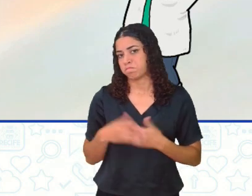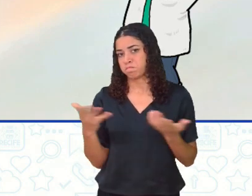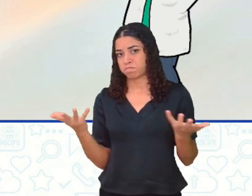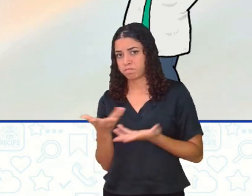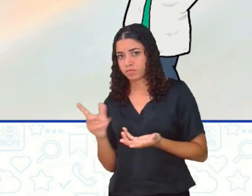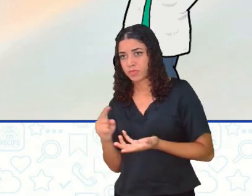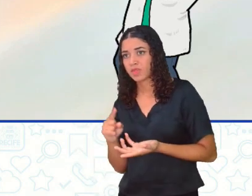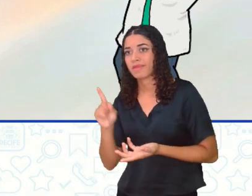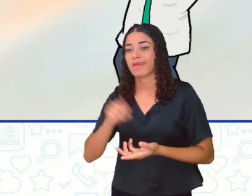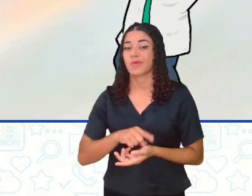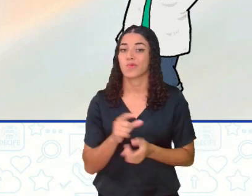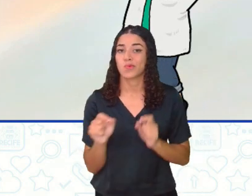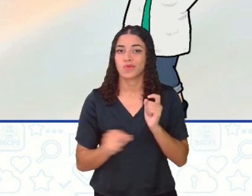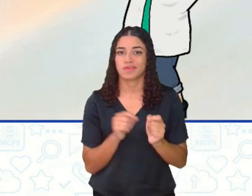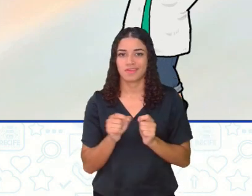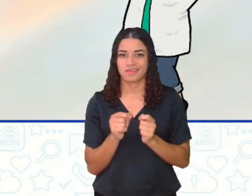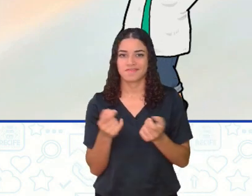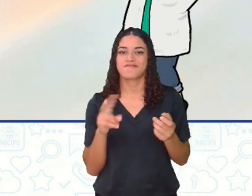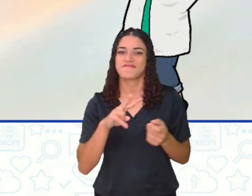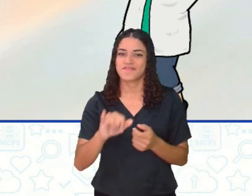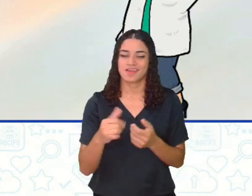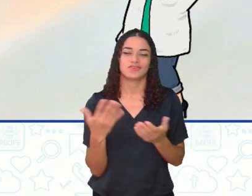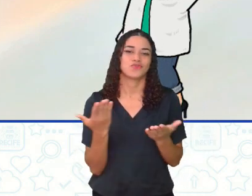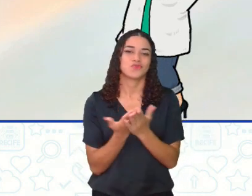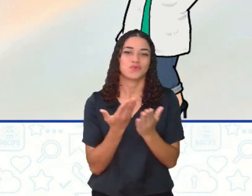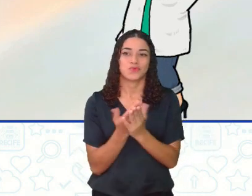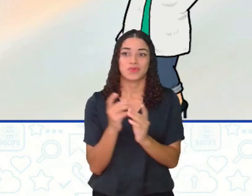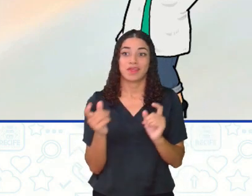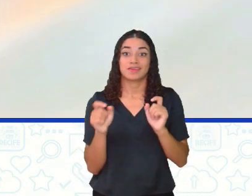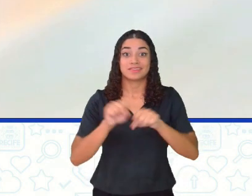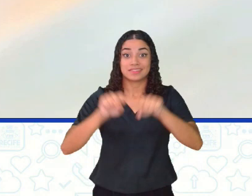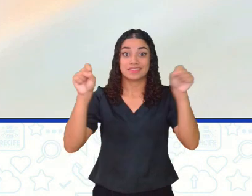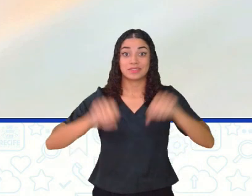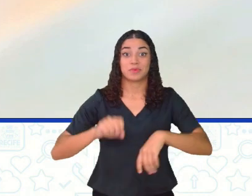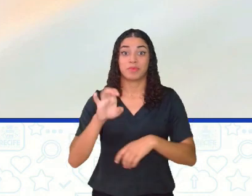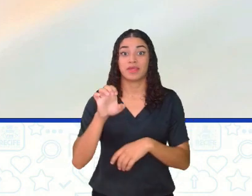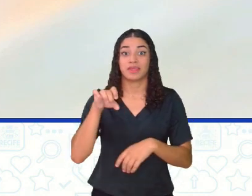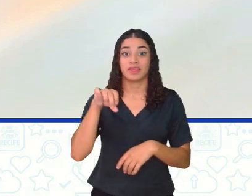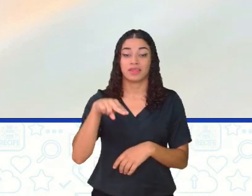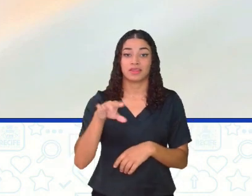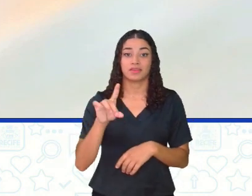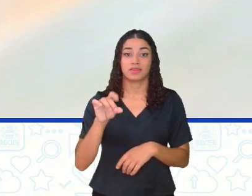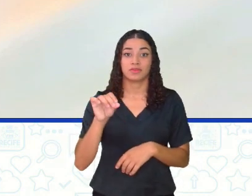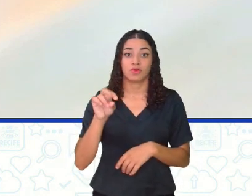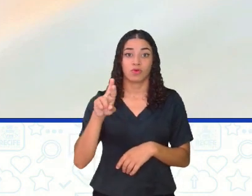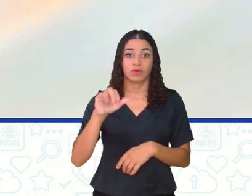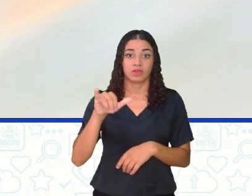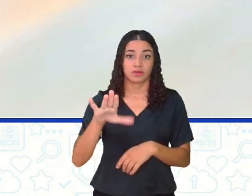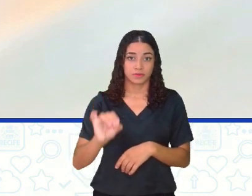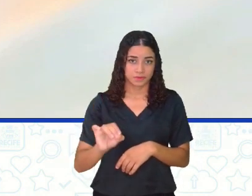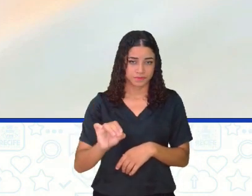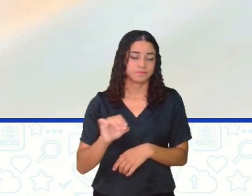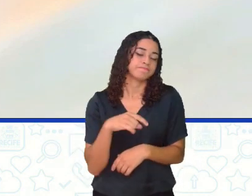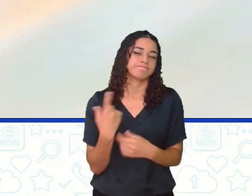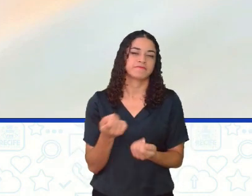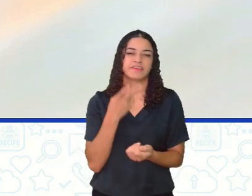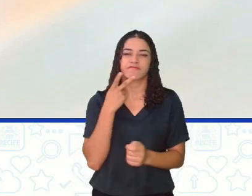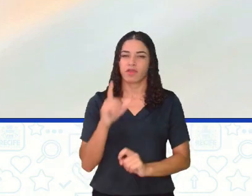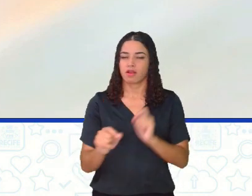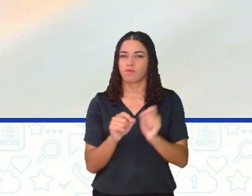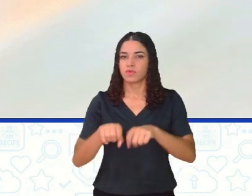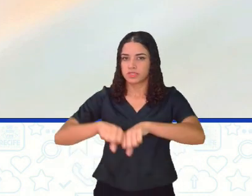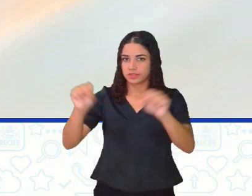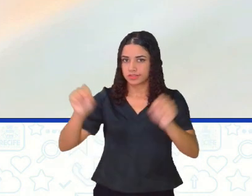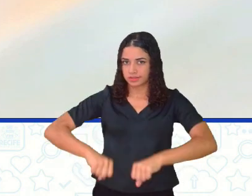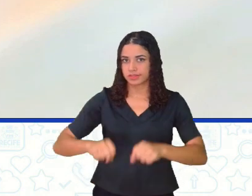hoje é dia de sistema endócrino. É o que nós vamos, fiquem todos atentos, é o que nós vamos trabalhar. Para a gente falar de sistema